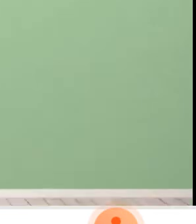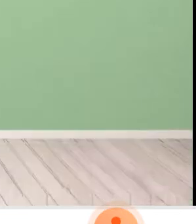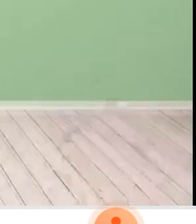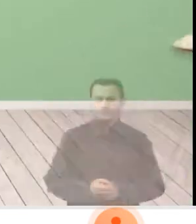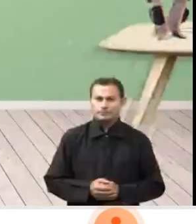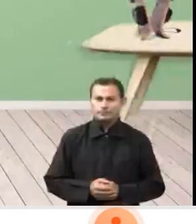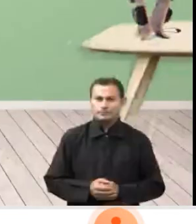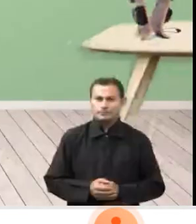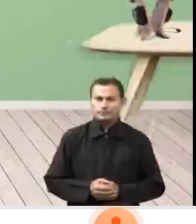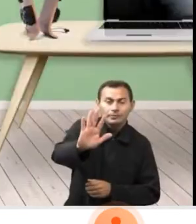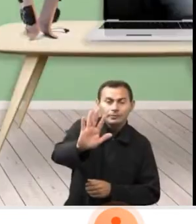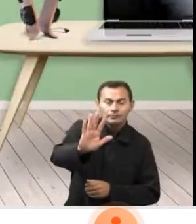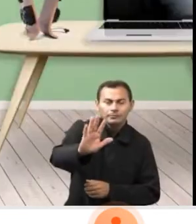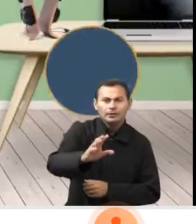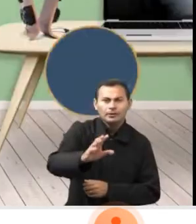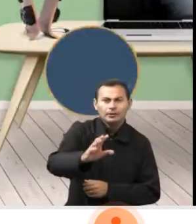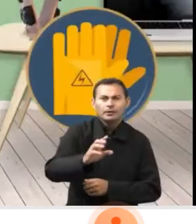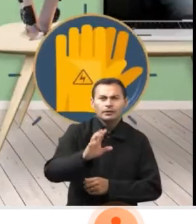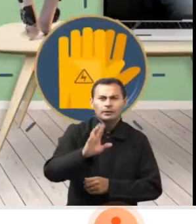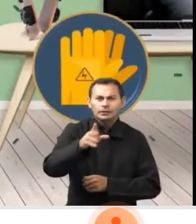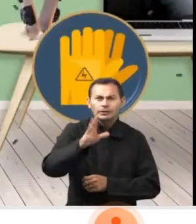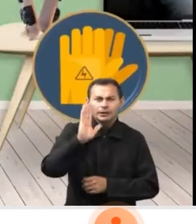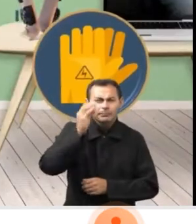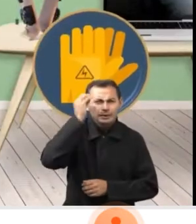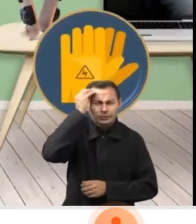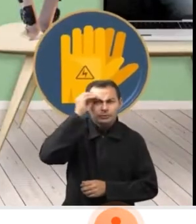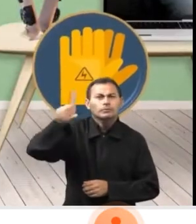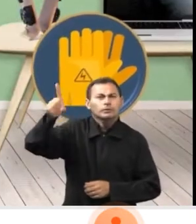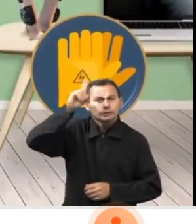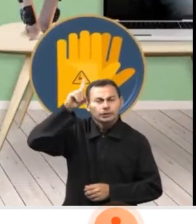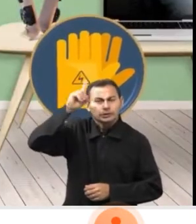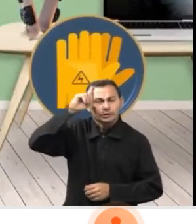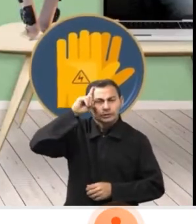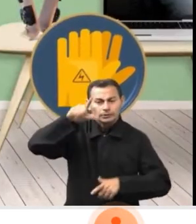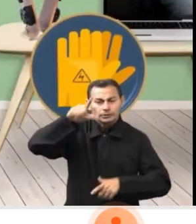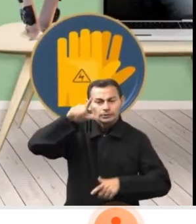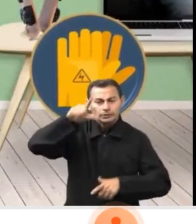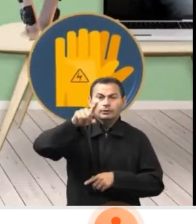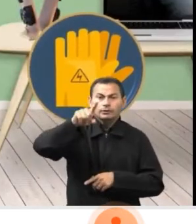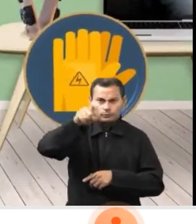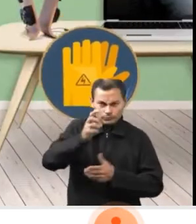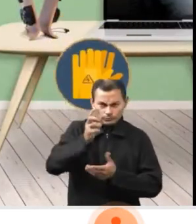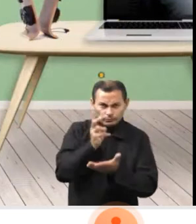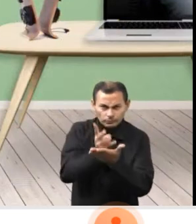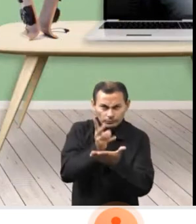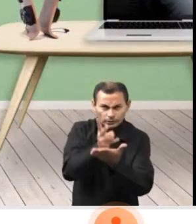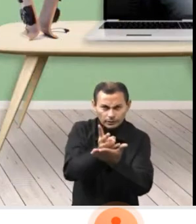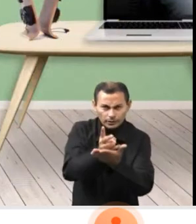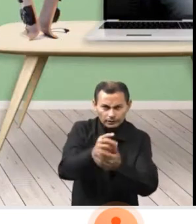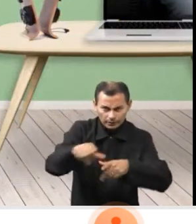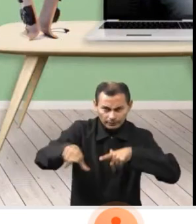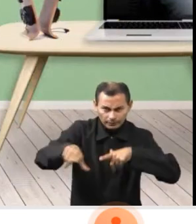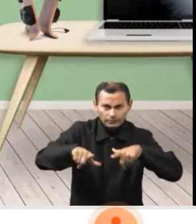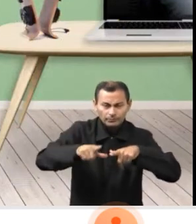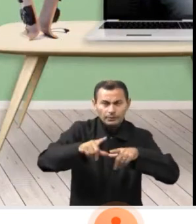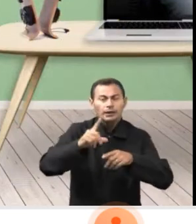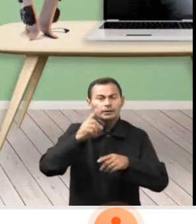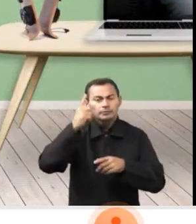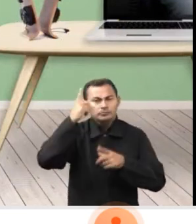Olá, você já pensou no dia a dia da carreira que você escolheu seguir? Bom, para ter uma ideia